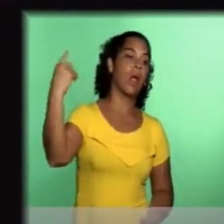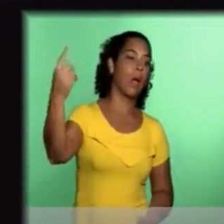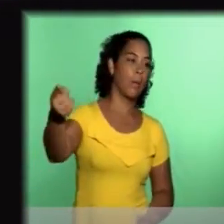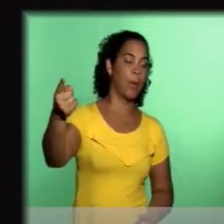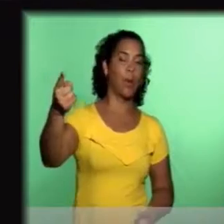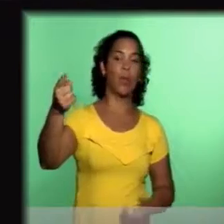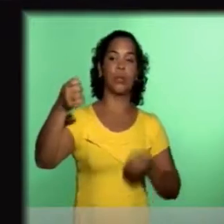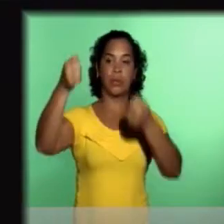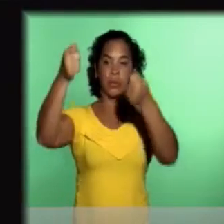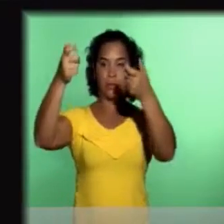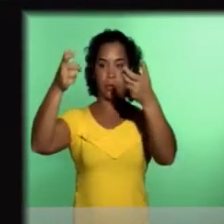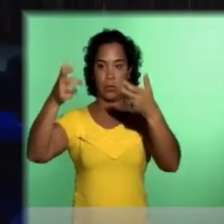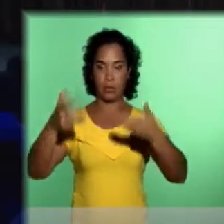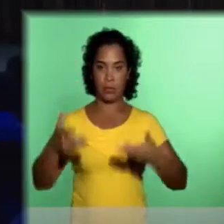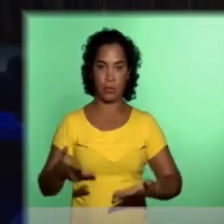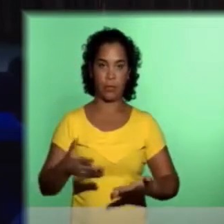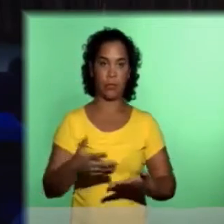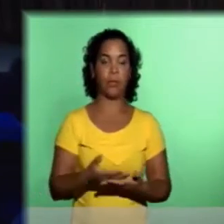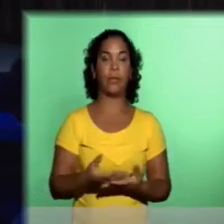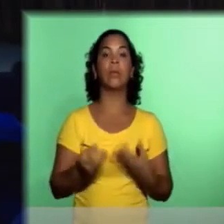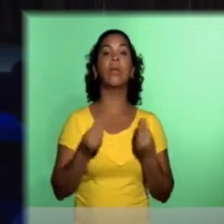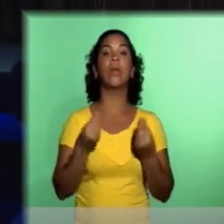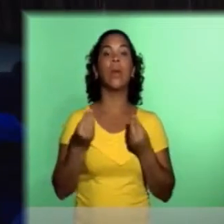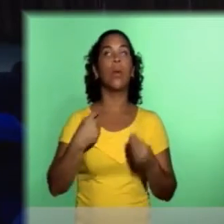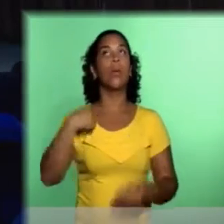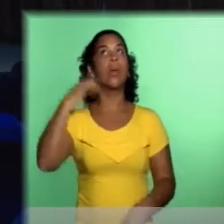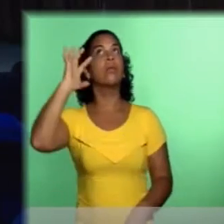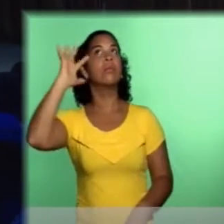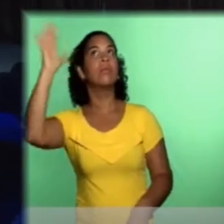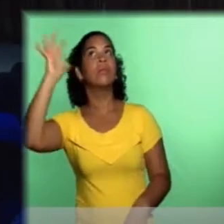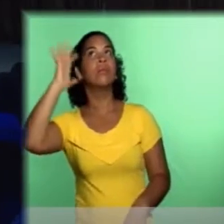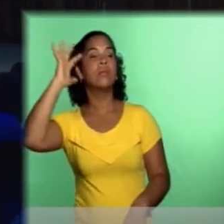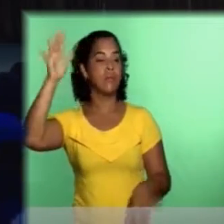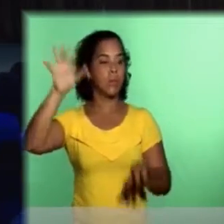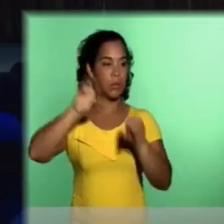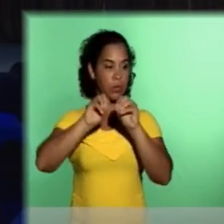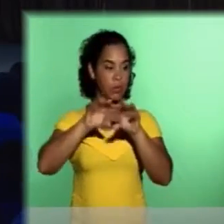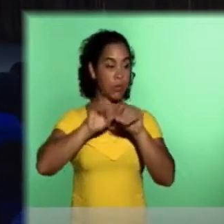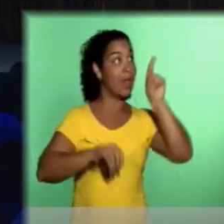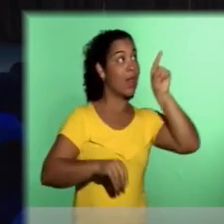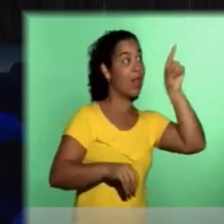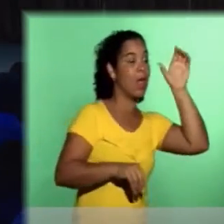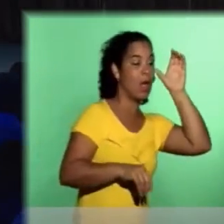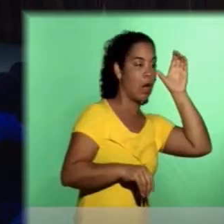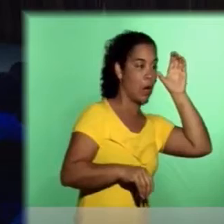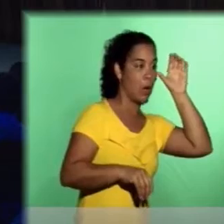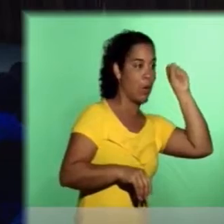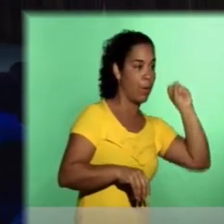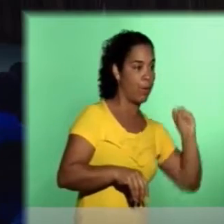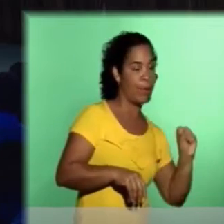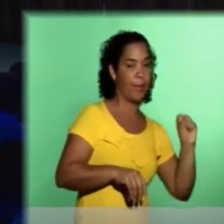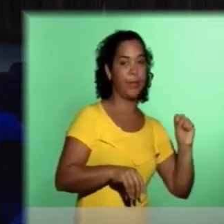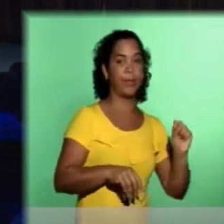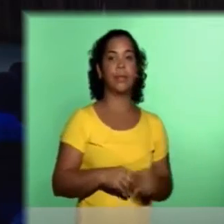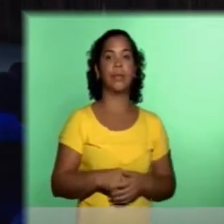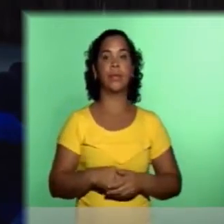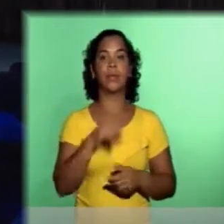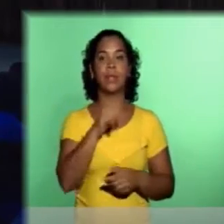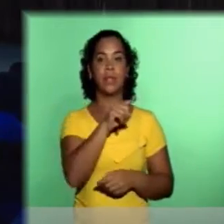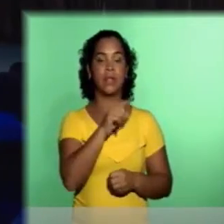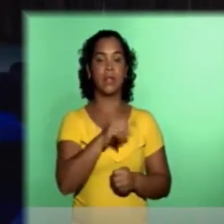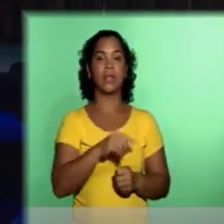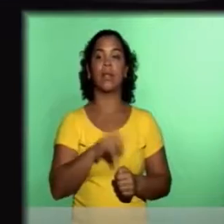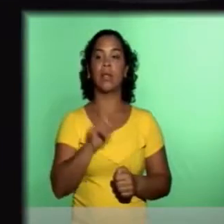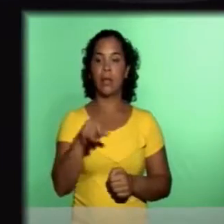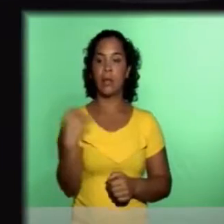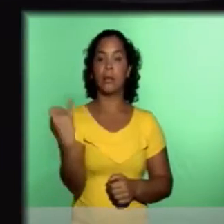trazer para vocês um pouco da reflexão sobre o sistema de ensino da Coreia do Sul, porque é tratado como um grande caso, e eu